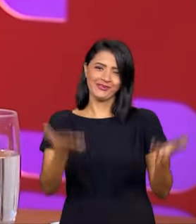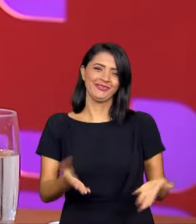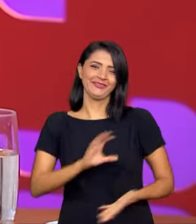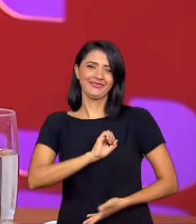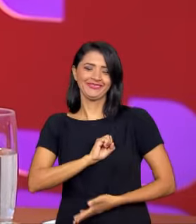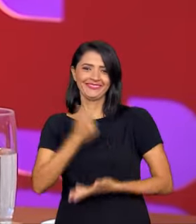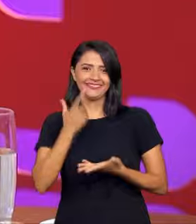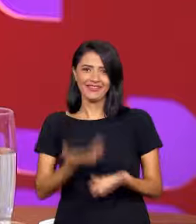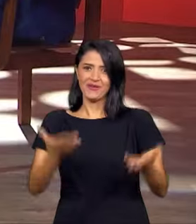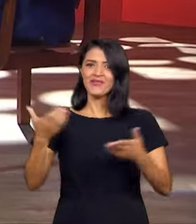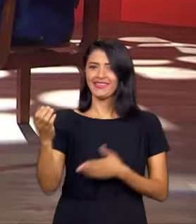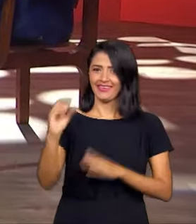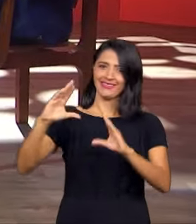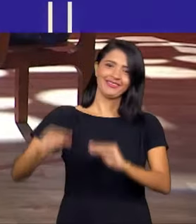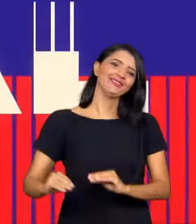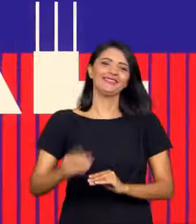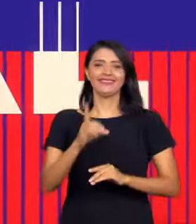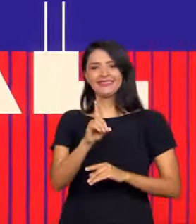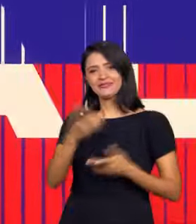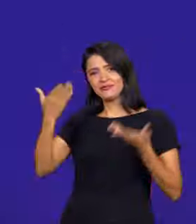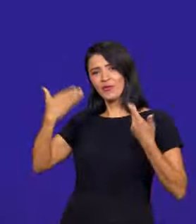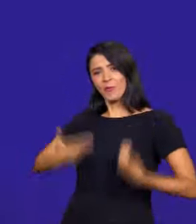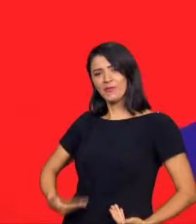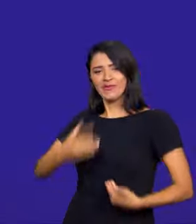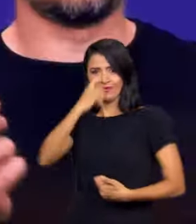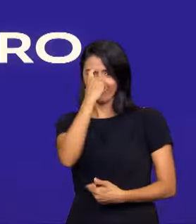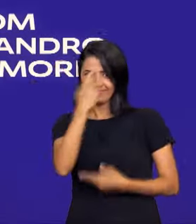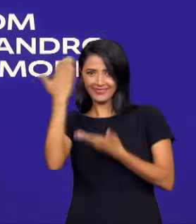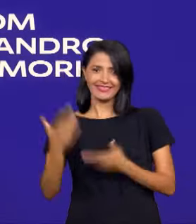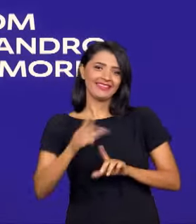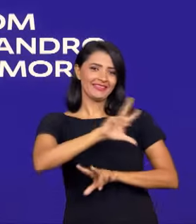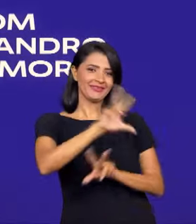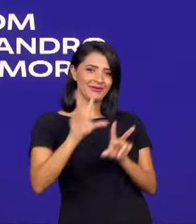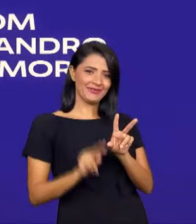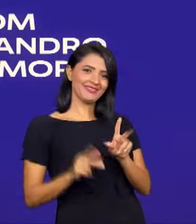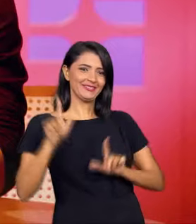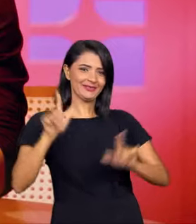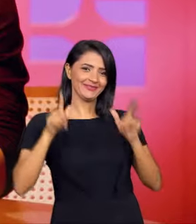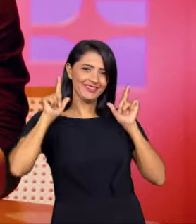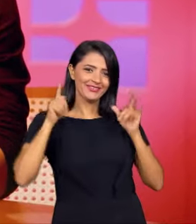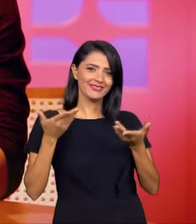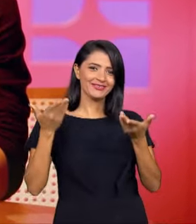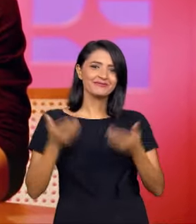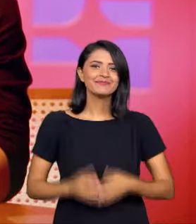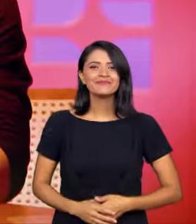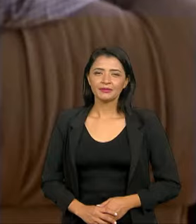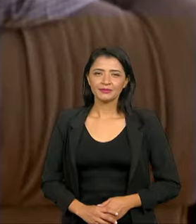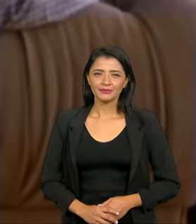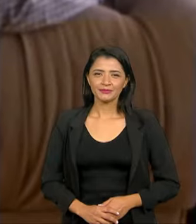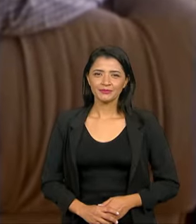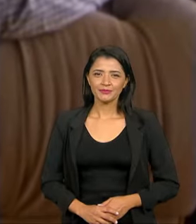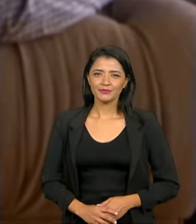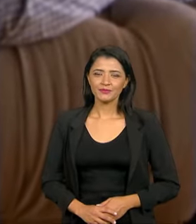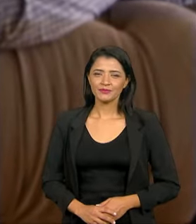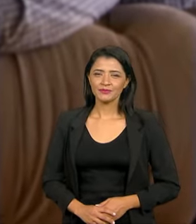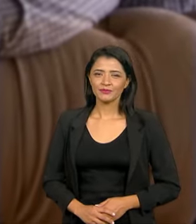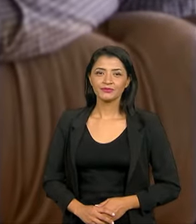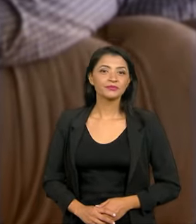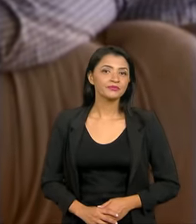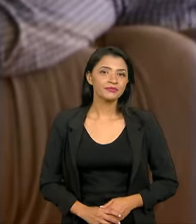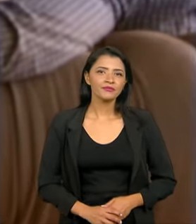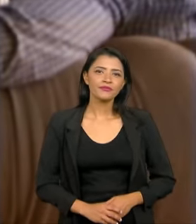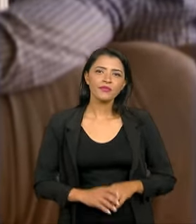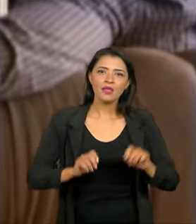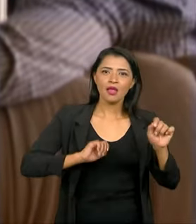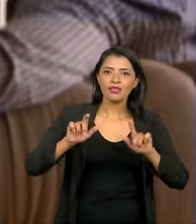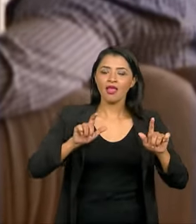meu amor. Hoje, 10 da noite, Dando a Real comigo, Leandro Demori, na TV Brasil, a tela da gente. A tela